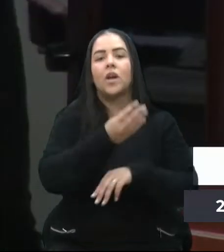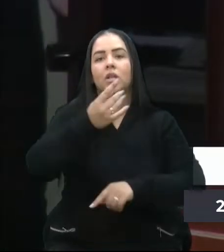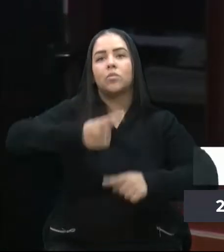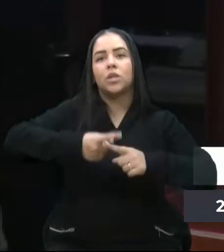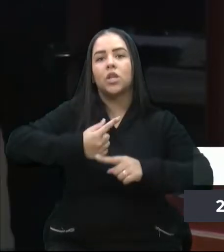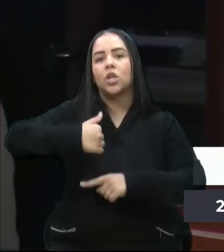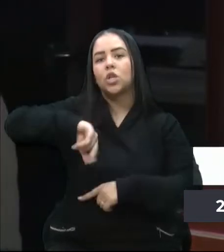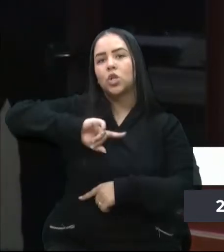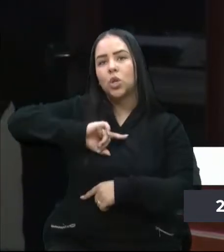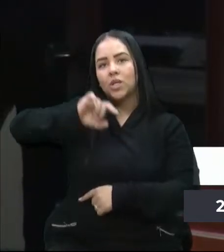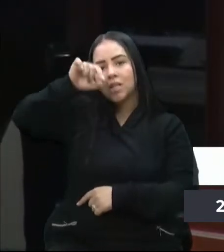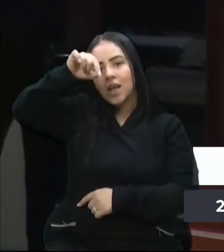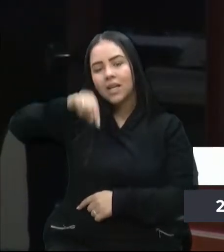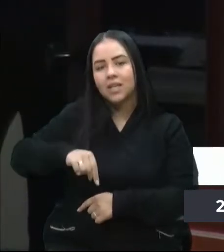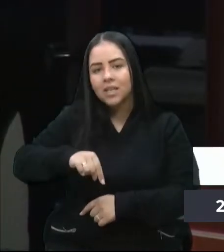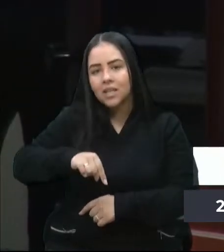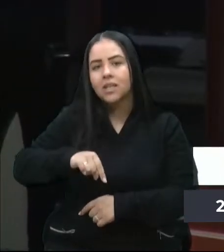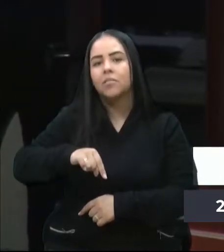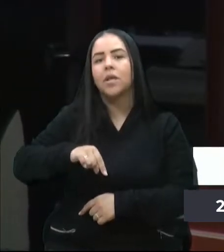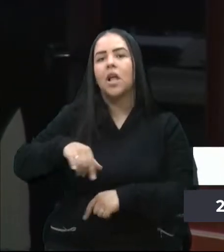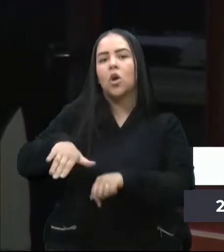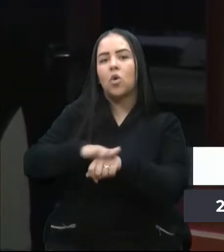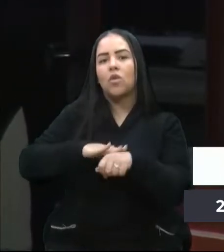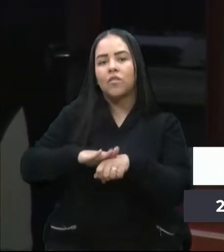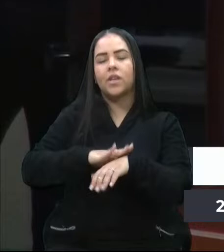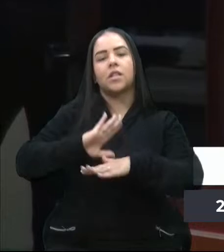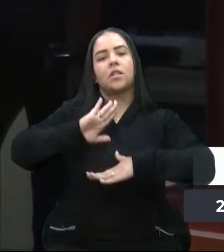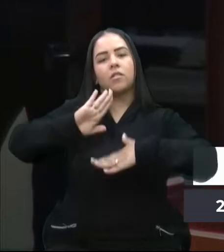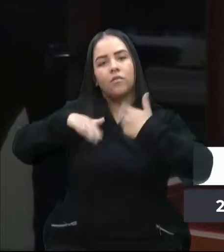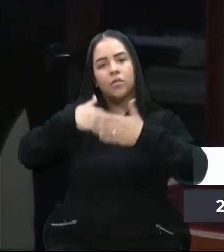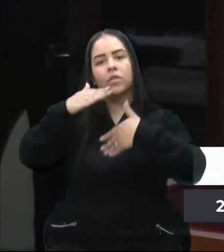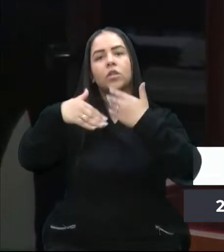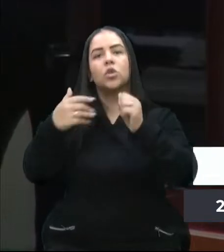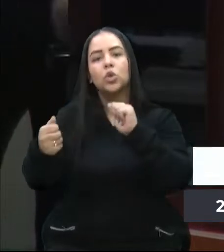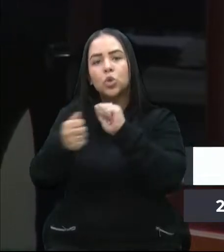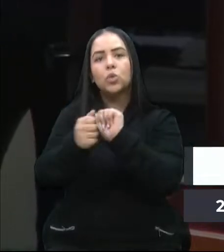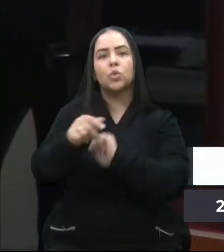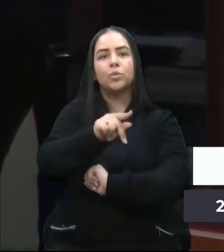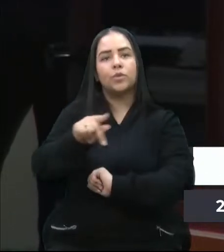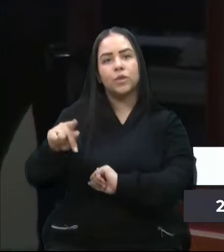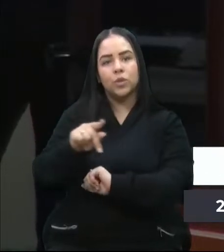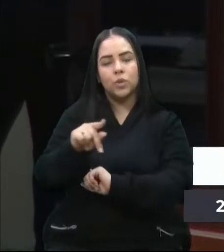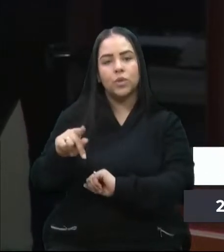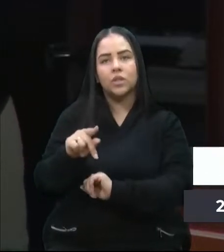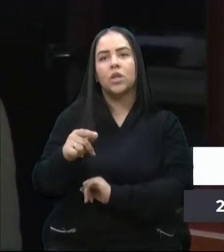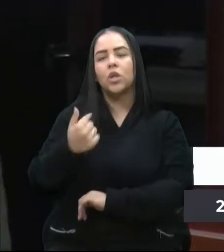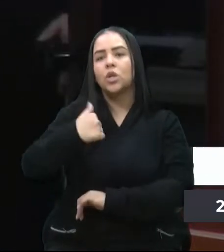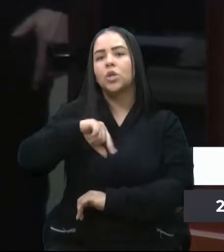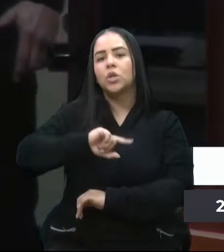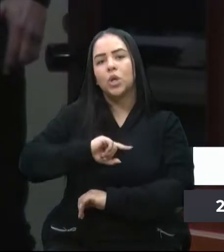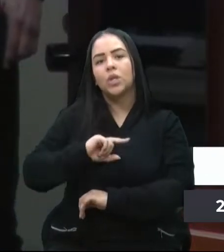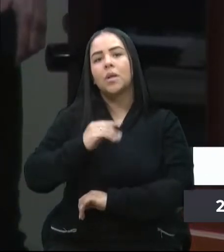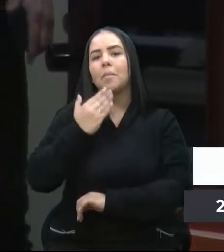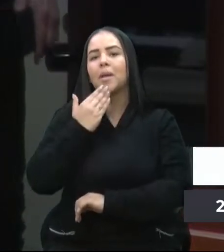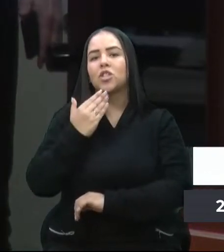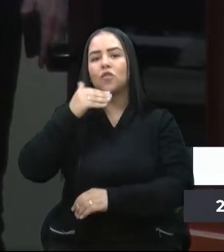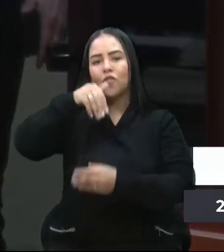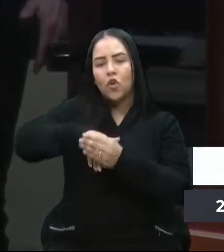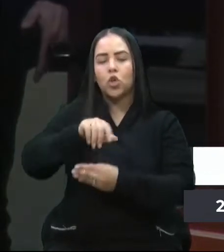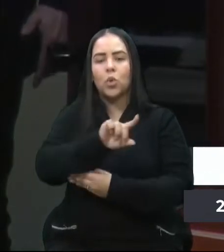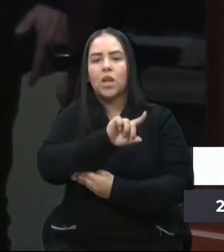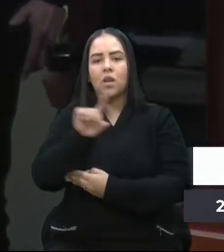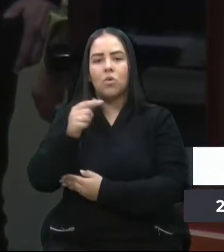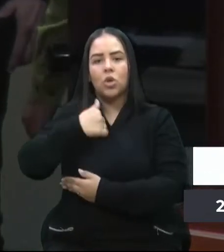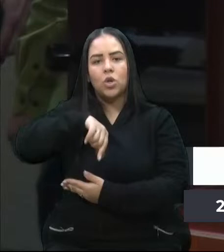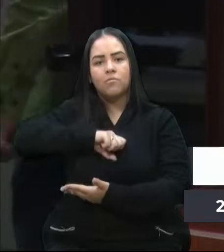nós, aqui, pelo diálogo e pela construção com os professores da rede, orientamos o voto não e defendemos